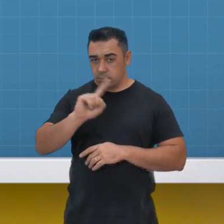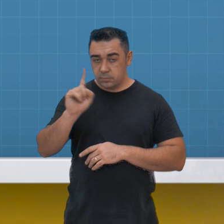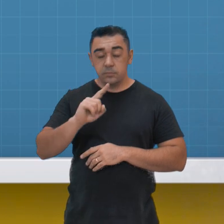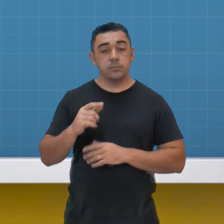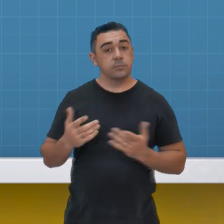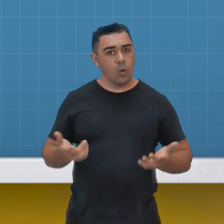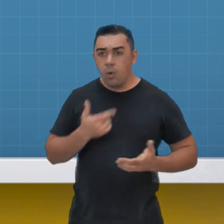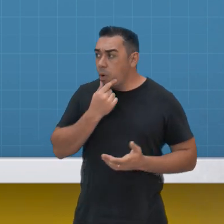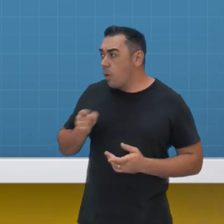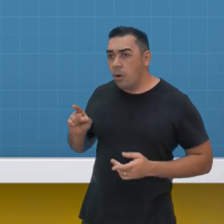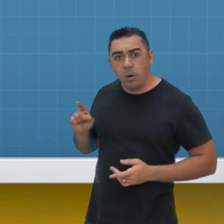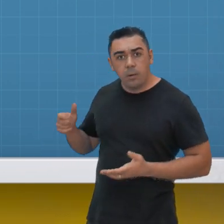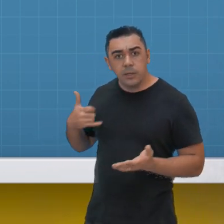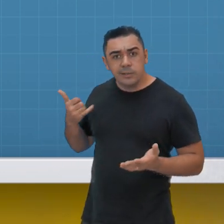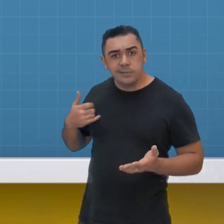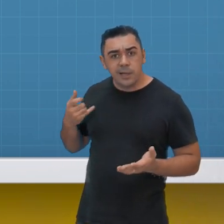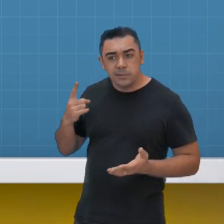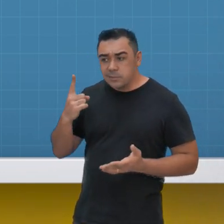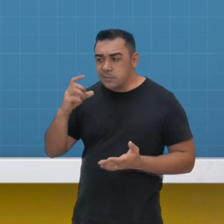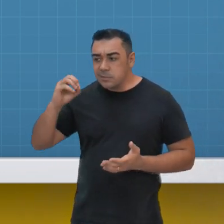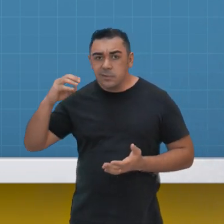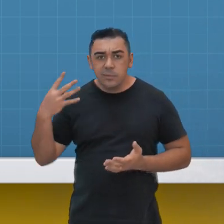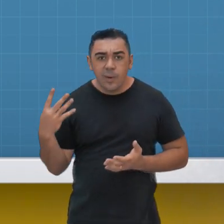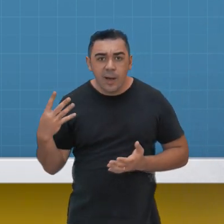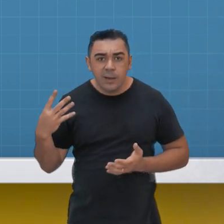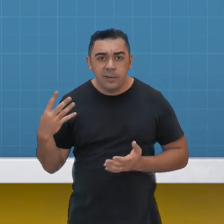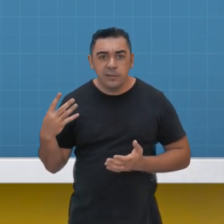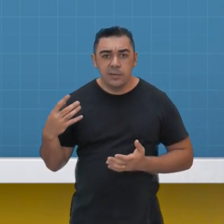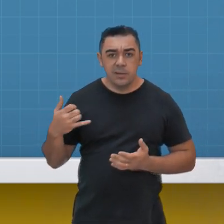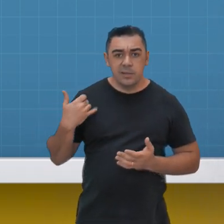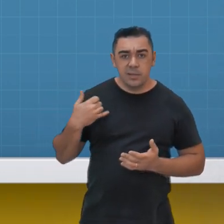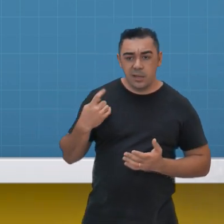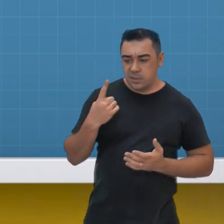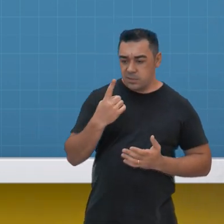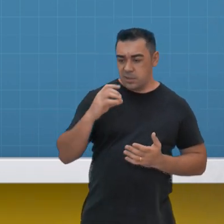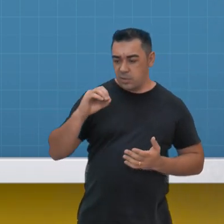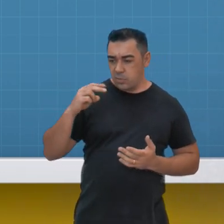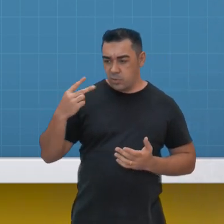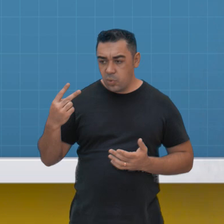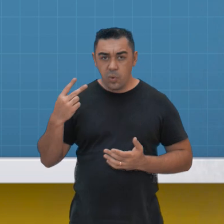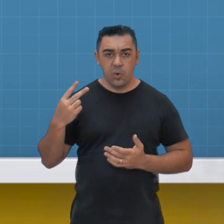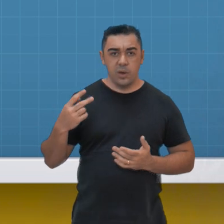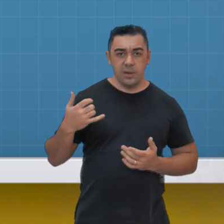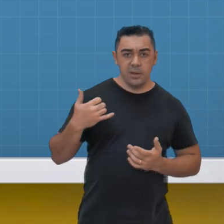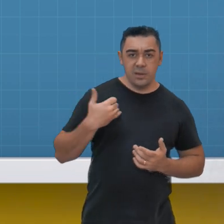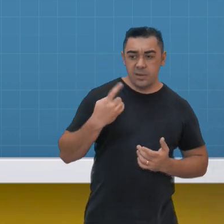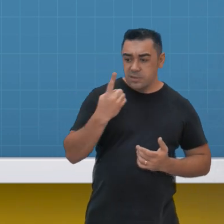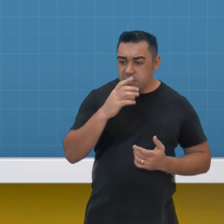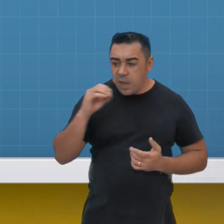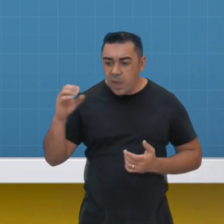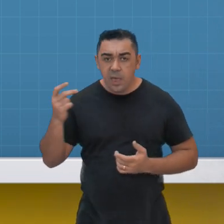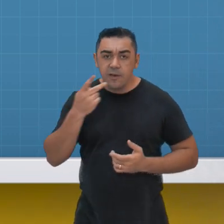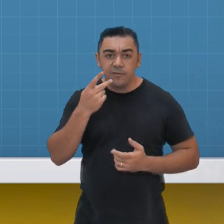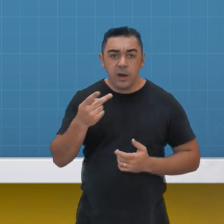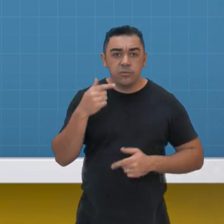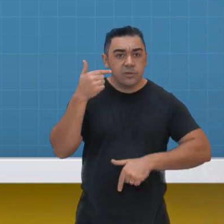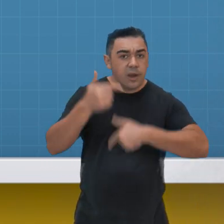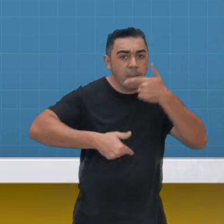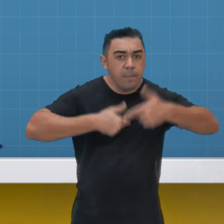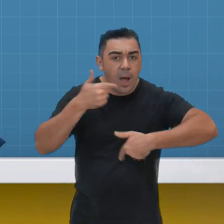seja, se um cara de 104 anos, 102, 100, 90 tá falando em